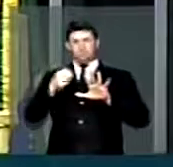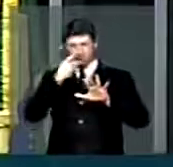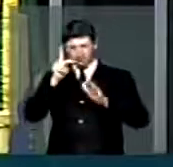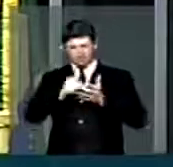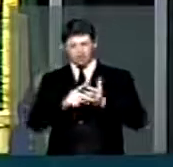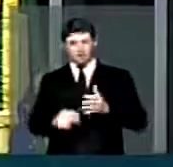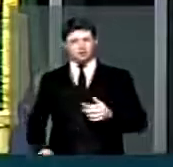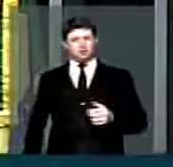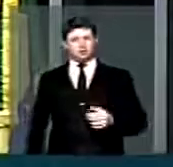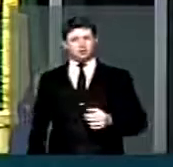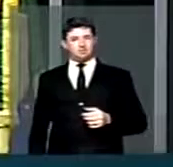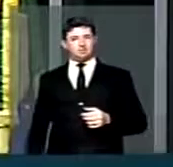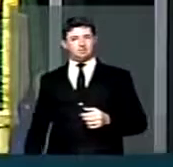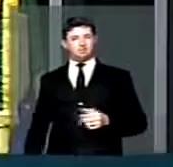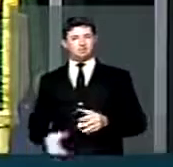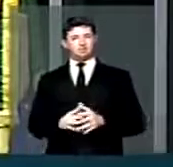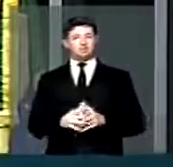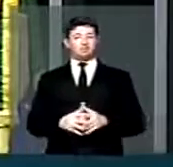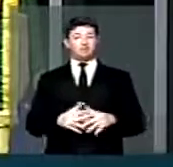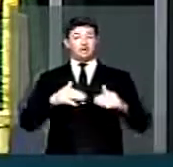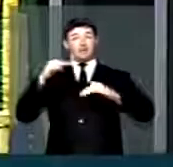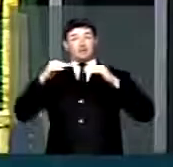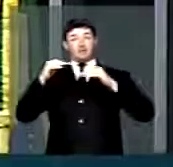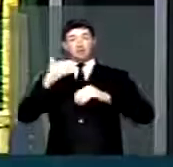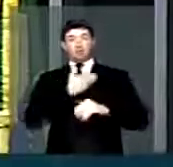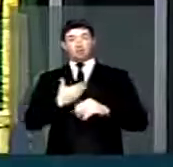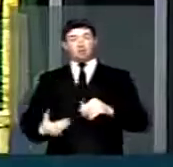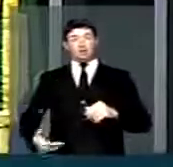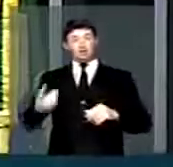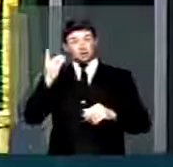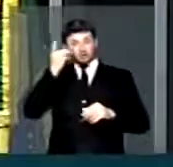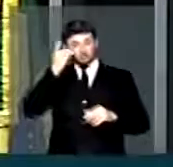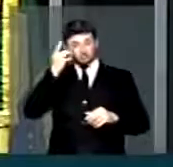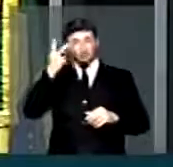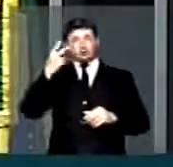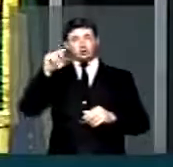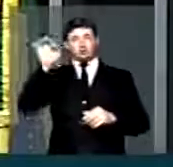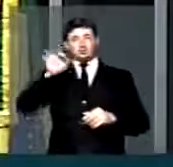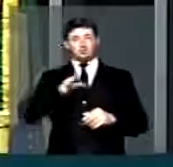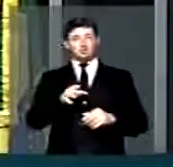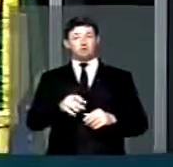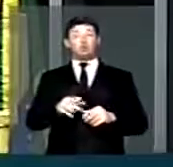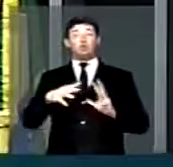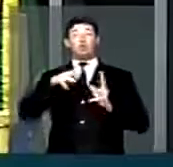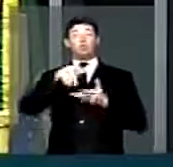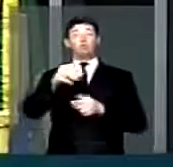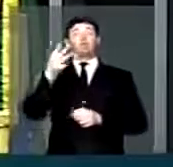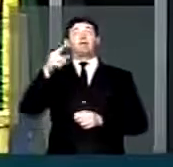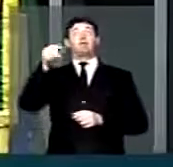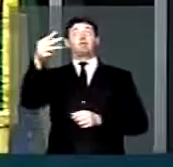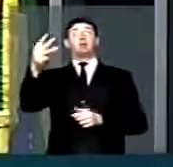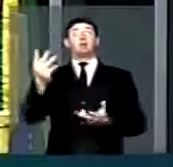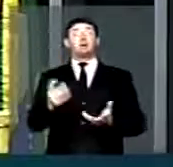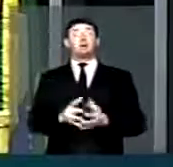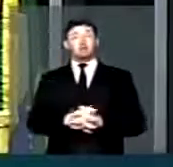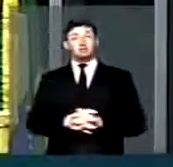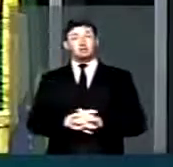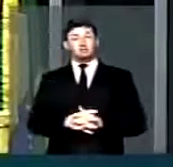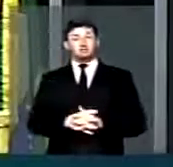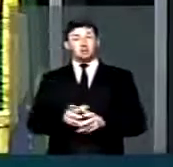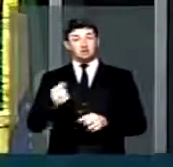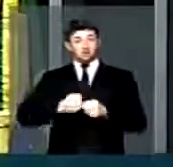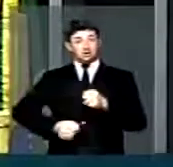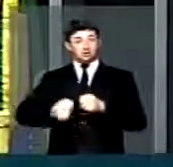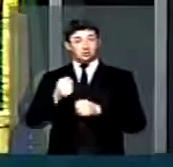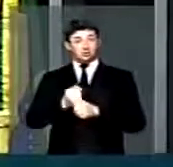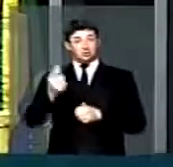verdade. A média do governo Dilma é 2%, mas o mundo cresceu 3,3% em média. No ano